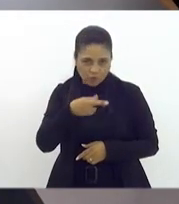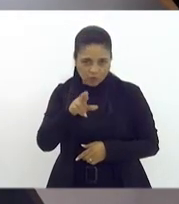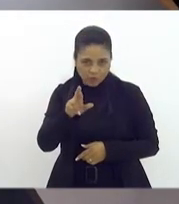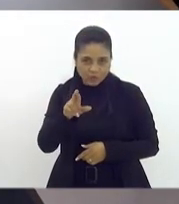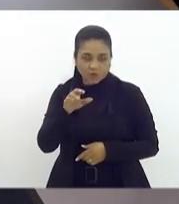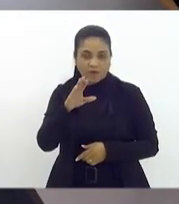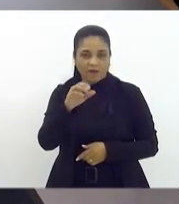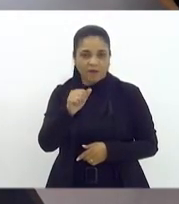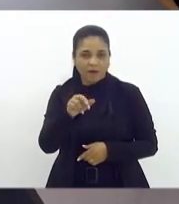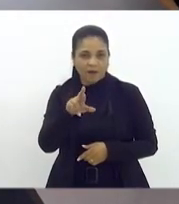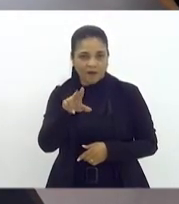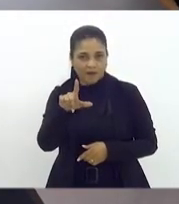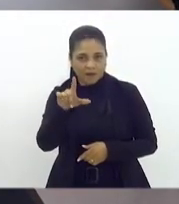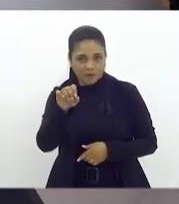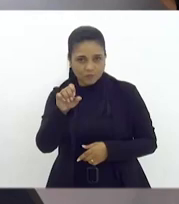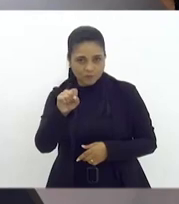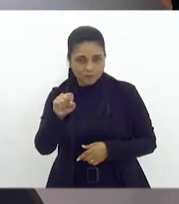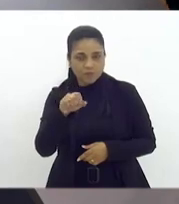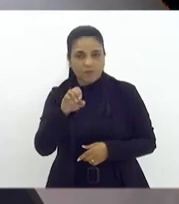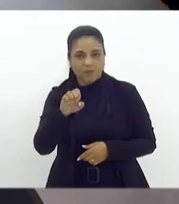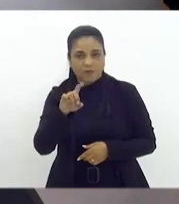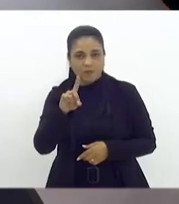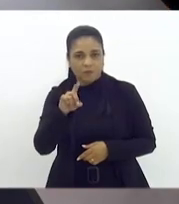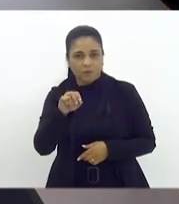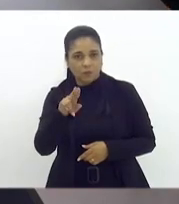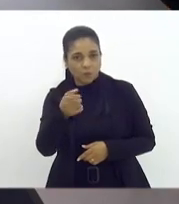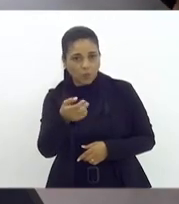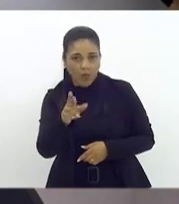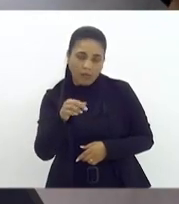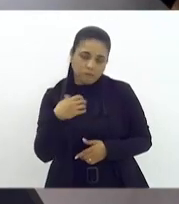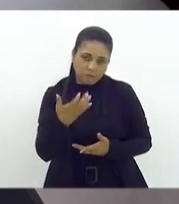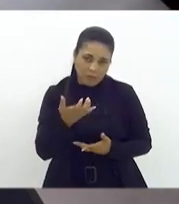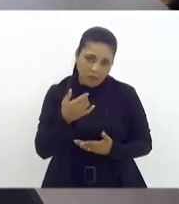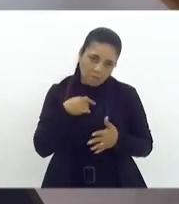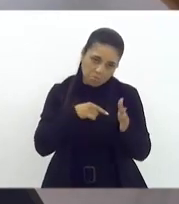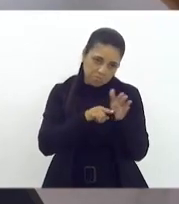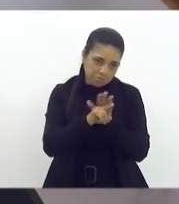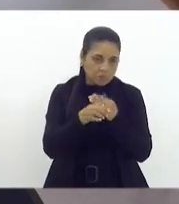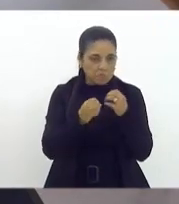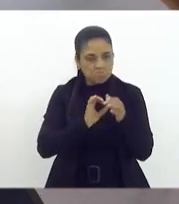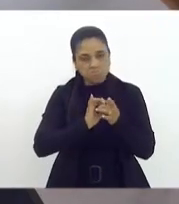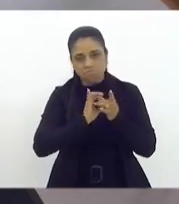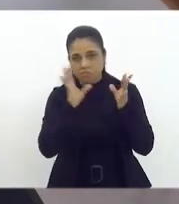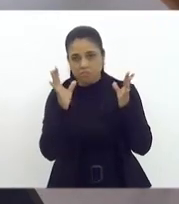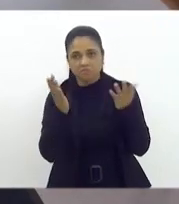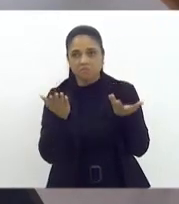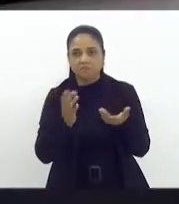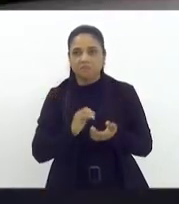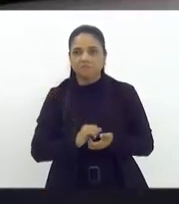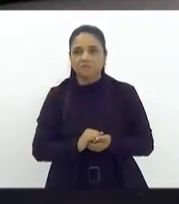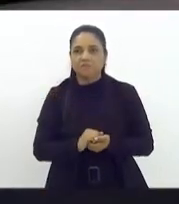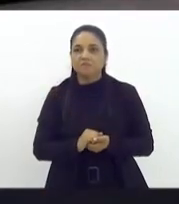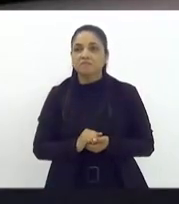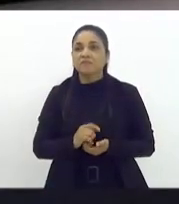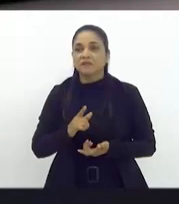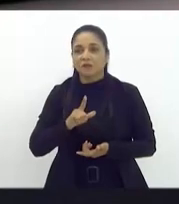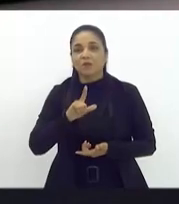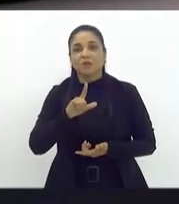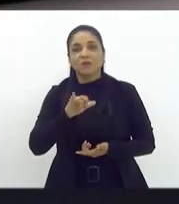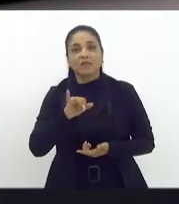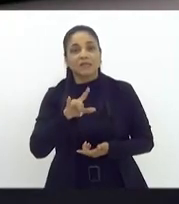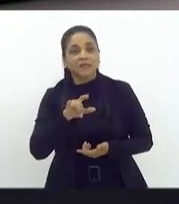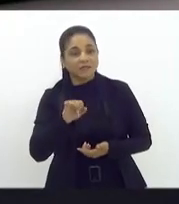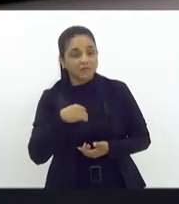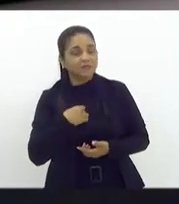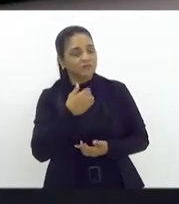guardar também a resposta dela para caso o senhor queira fazer alguma pergunta fique à vontade pois não a senhora Lilian Obrigada